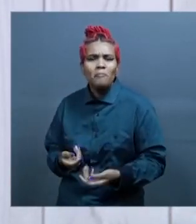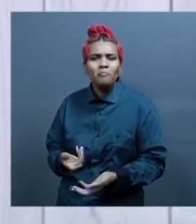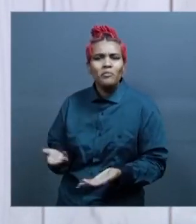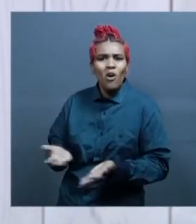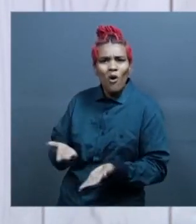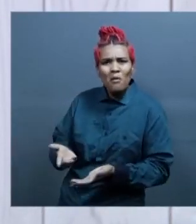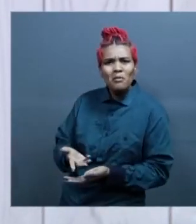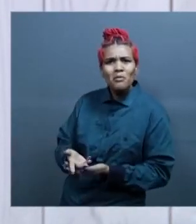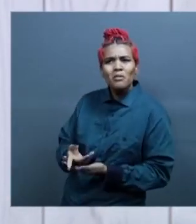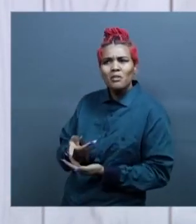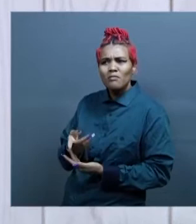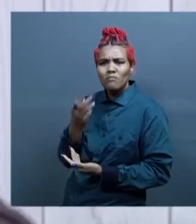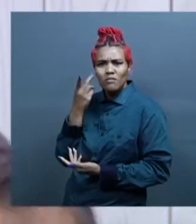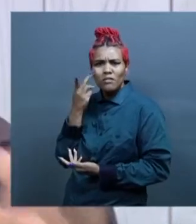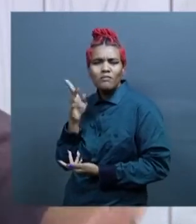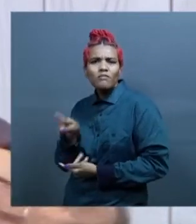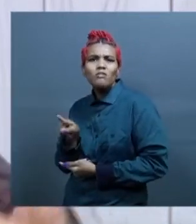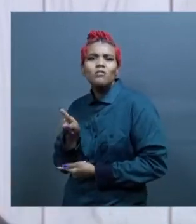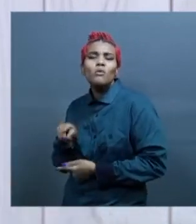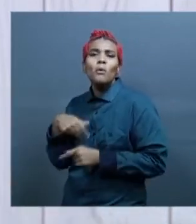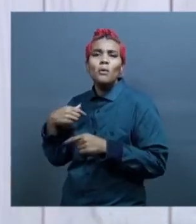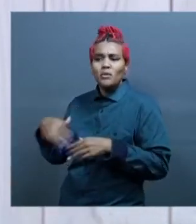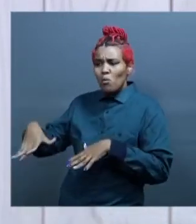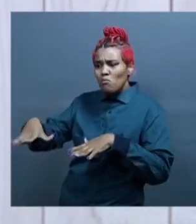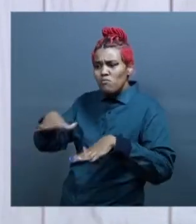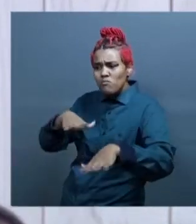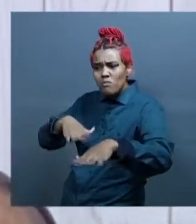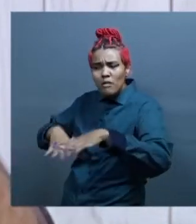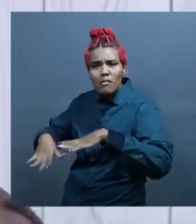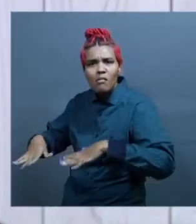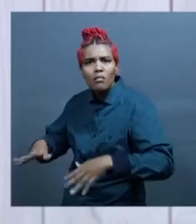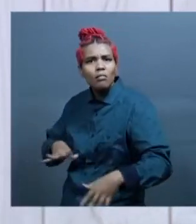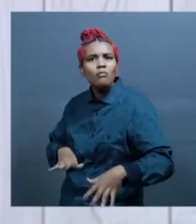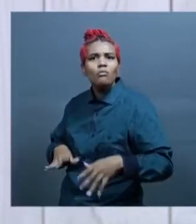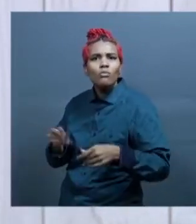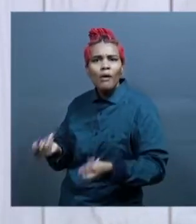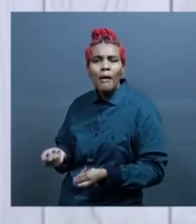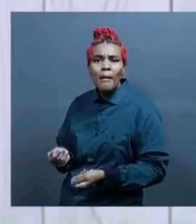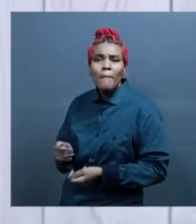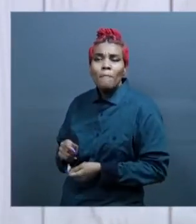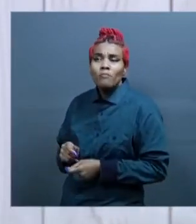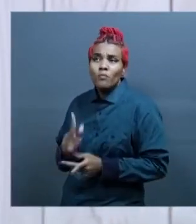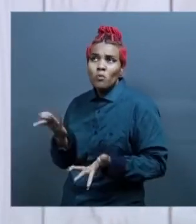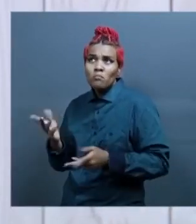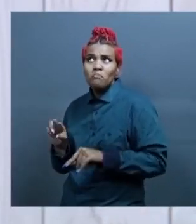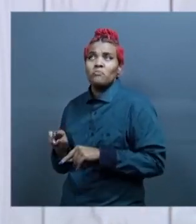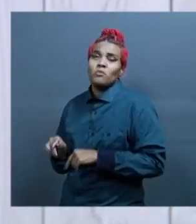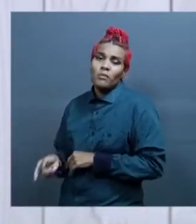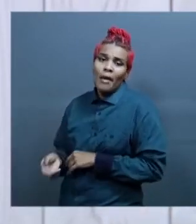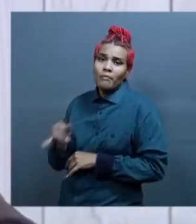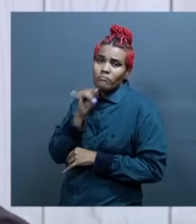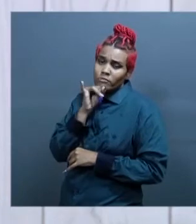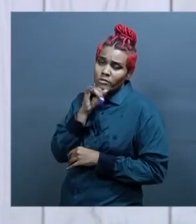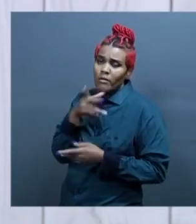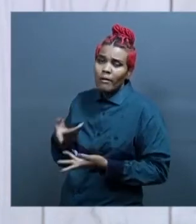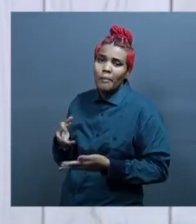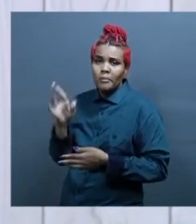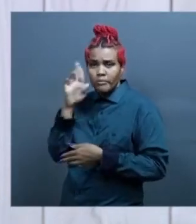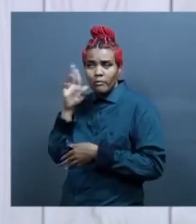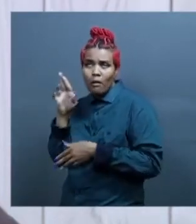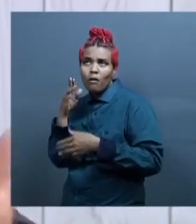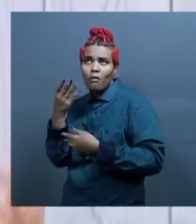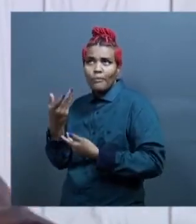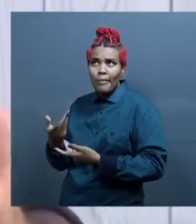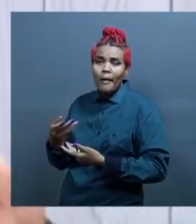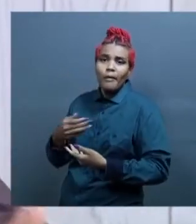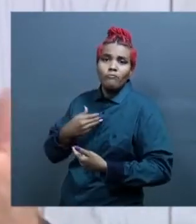a grande discussão que se tem é que o movimento por mais que os os chefes de estado não queira fazer alguma coisa os grandes empresários que fazer umas coisas